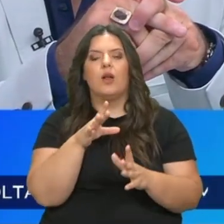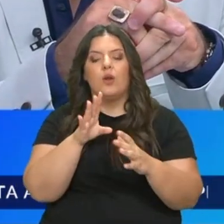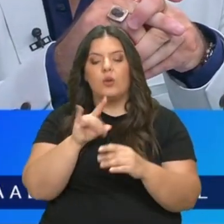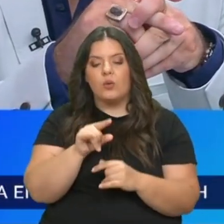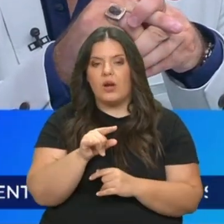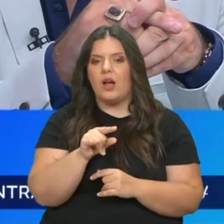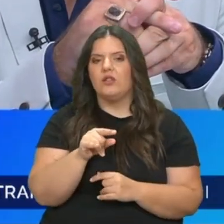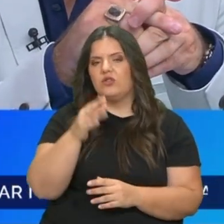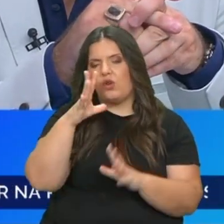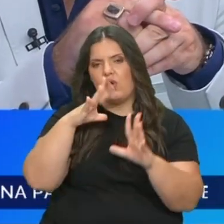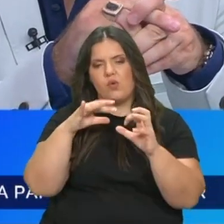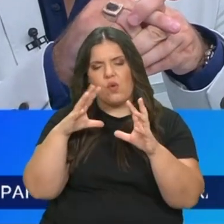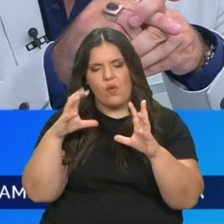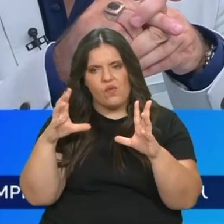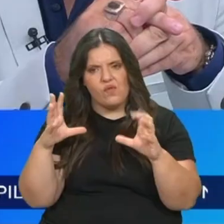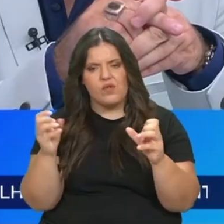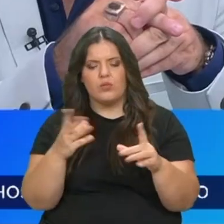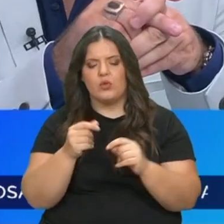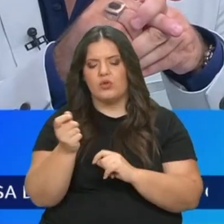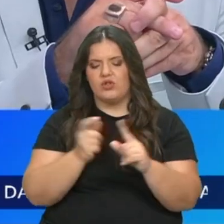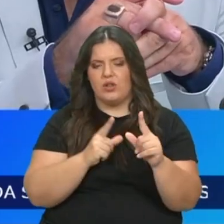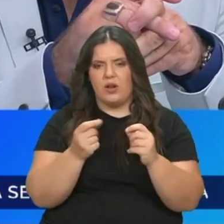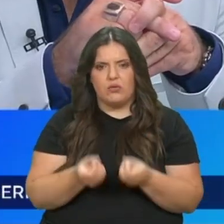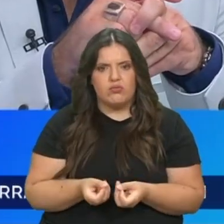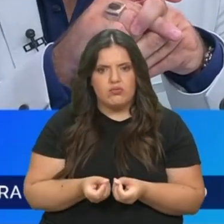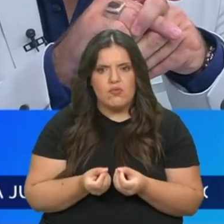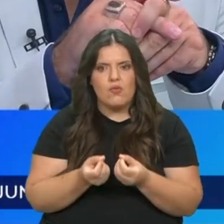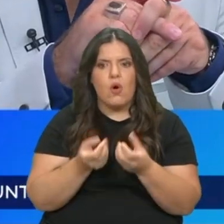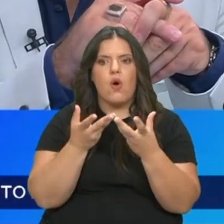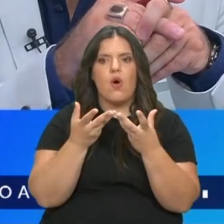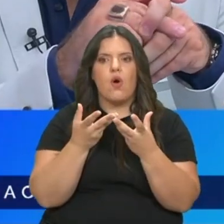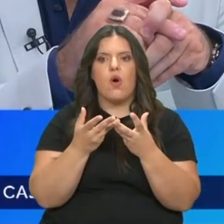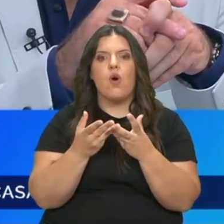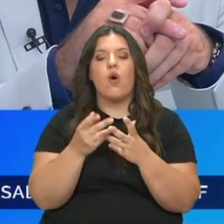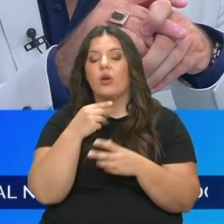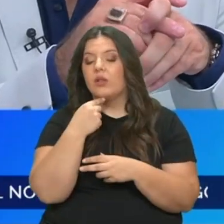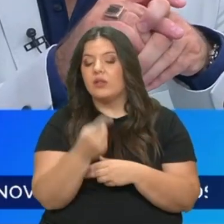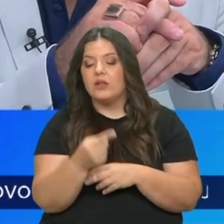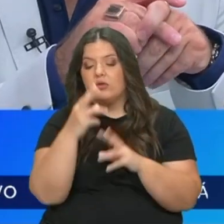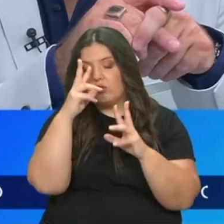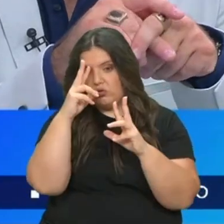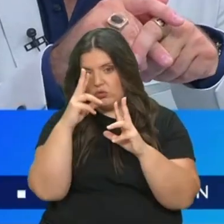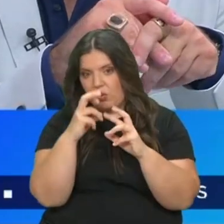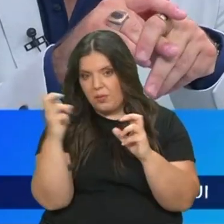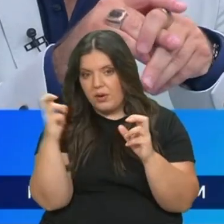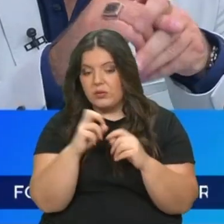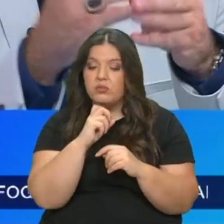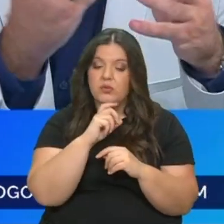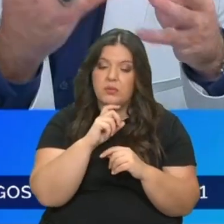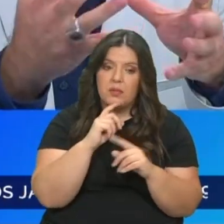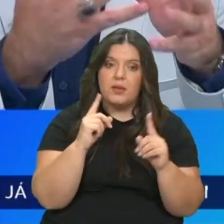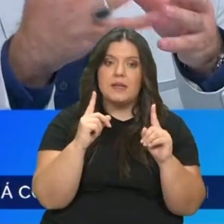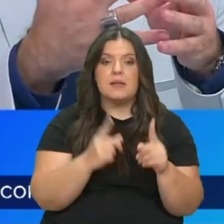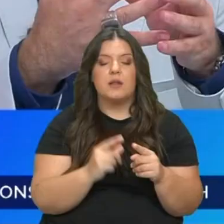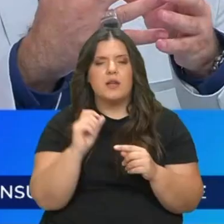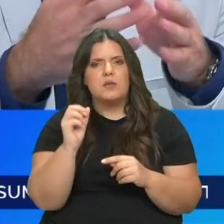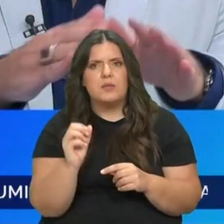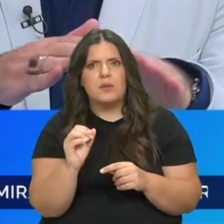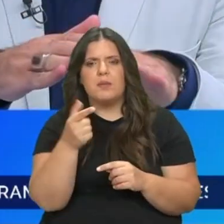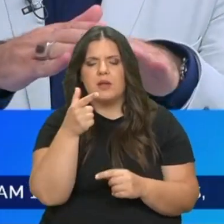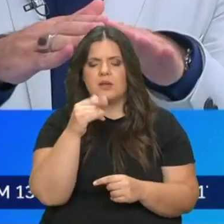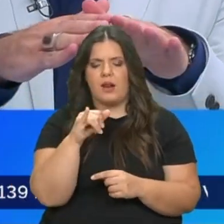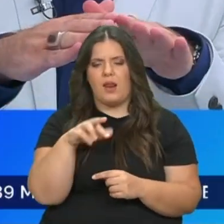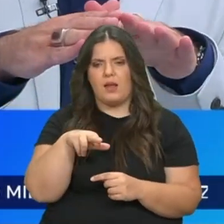grandes nuvens onde nascem as estrelas, e o que nos diz esta descoberta é que, se calhar, inicialmente, as primeiras